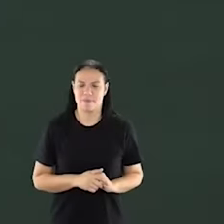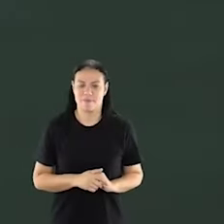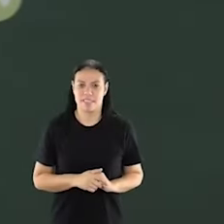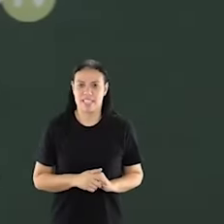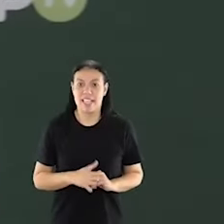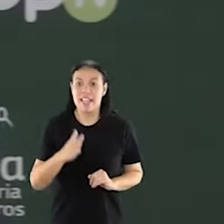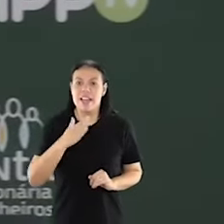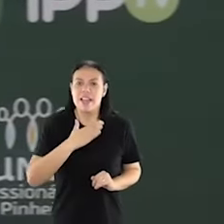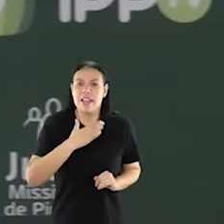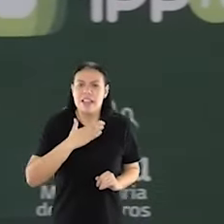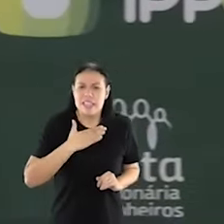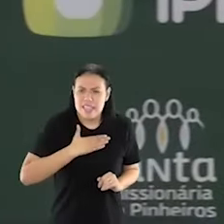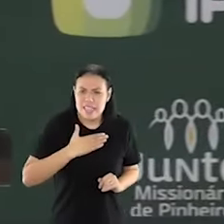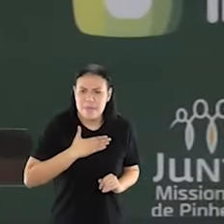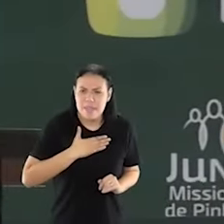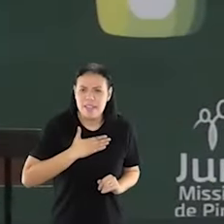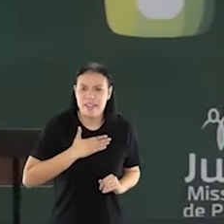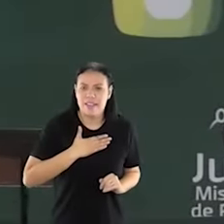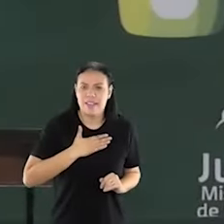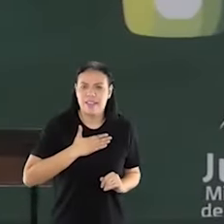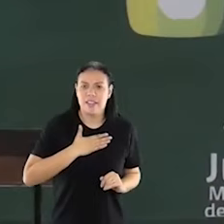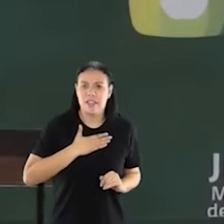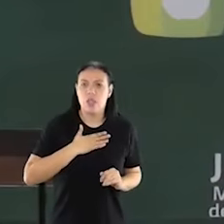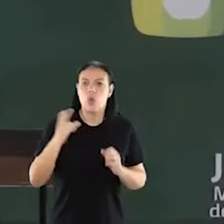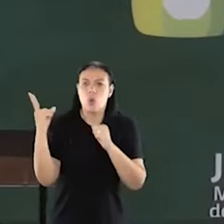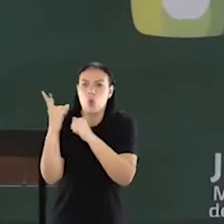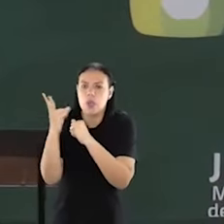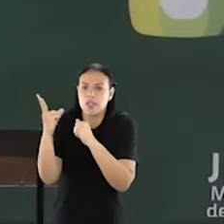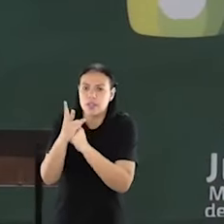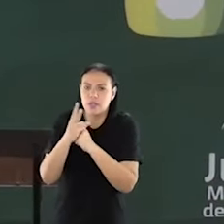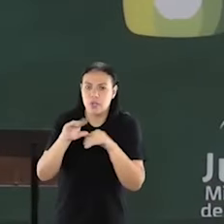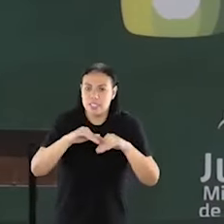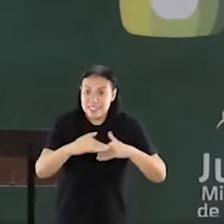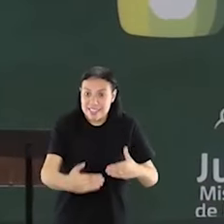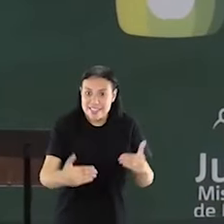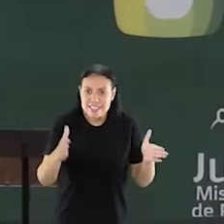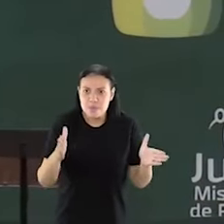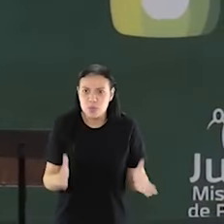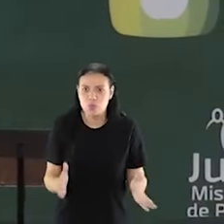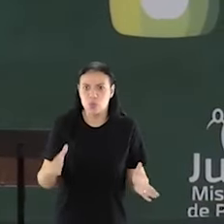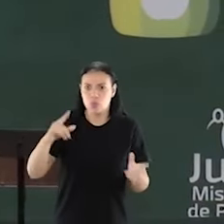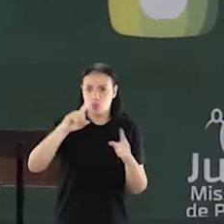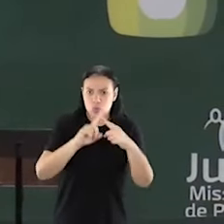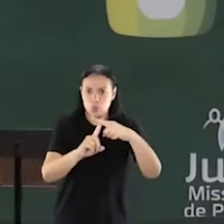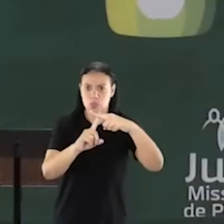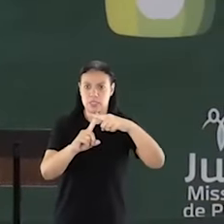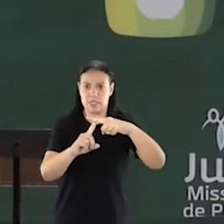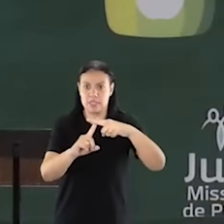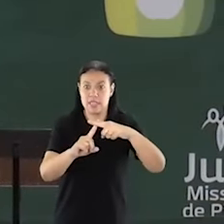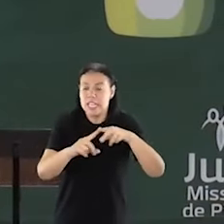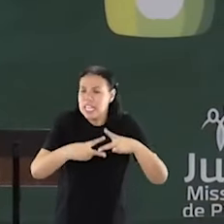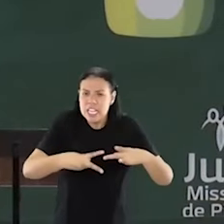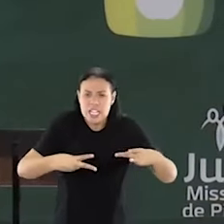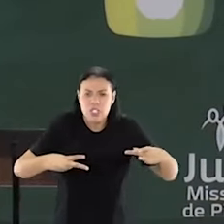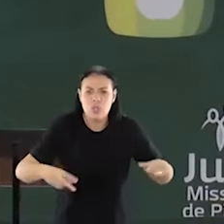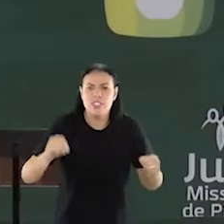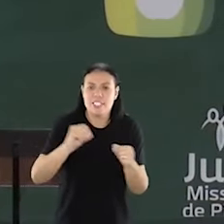sepultura, e em verdade vos digo, em todo o mundo onde for pregado o Evangelho, será contado o que ela fez para a memória sua.